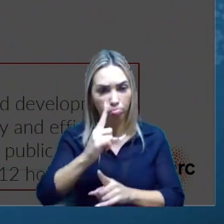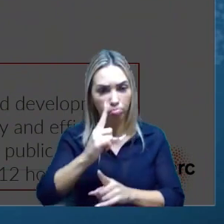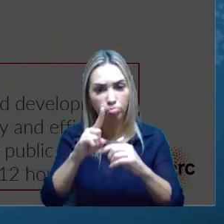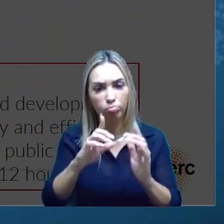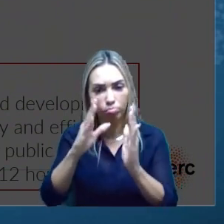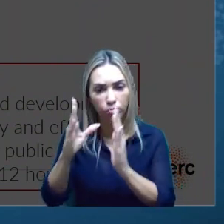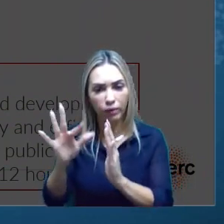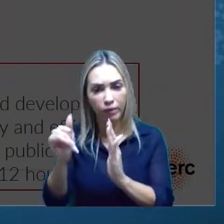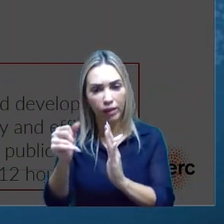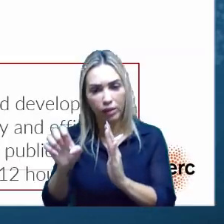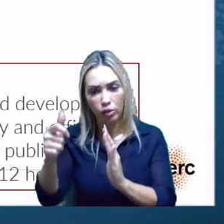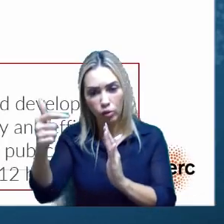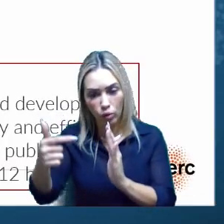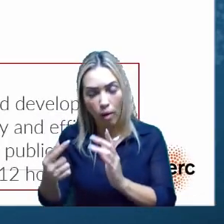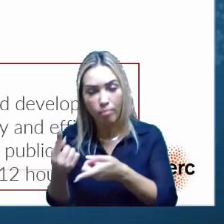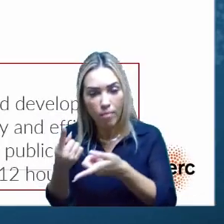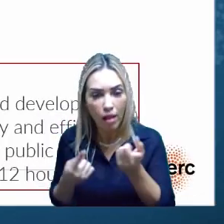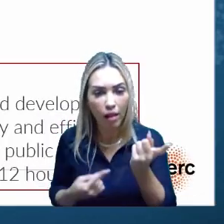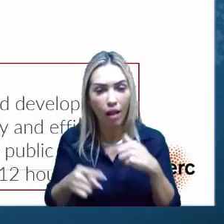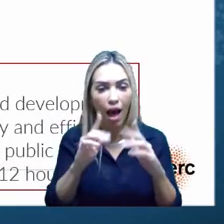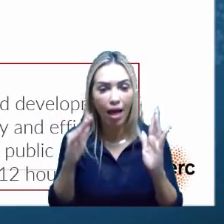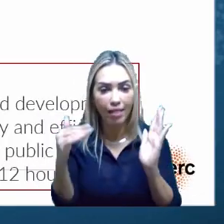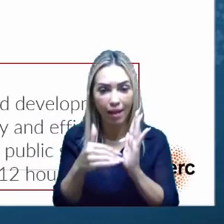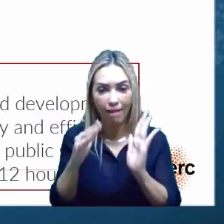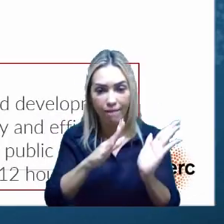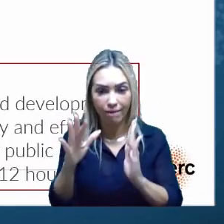e passamos com sucesso até a fase 3.